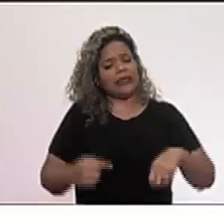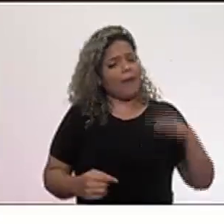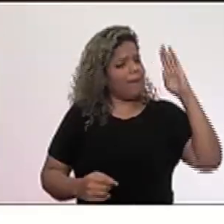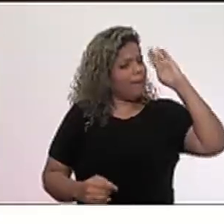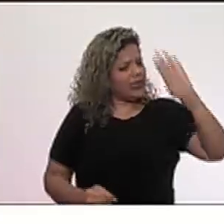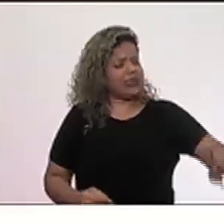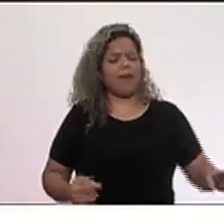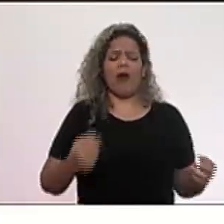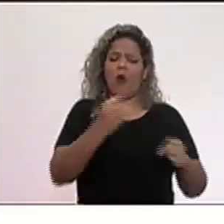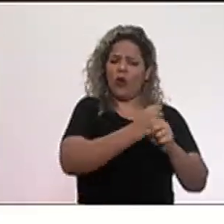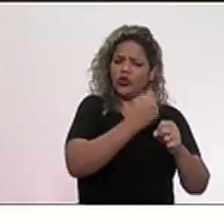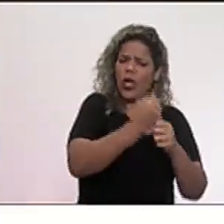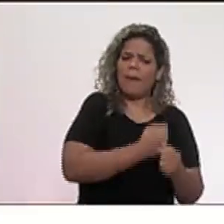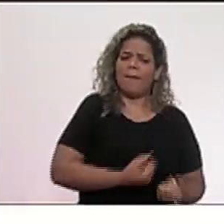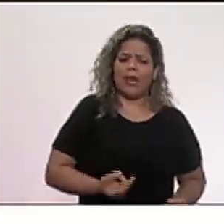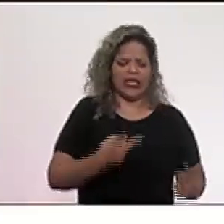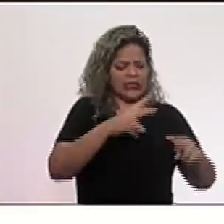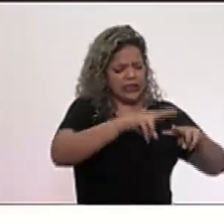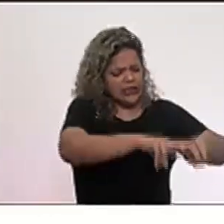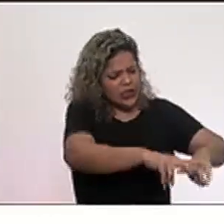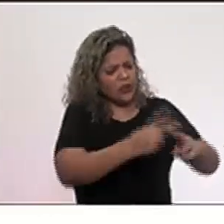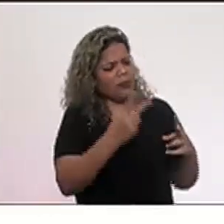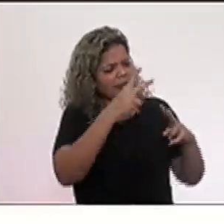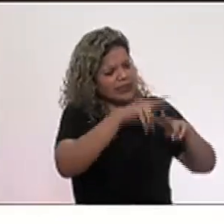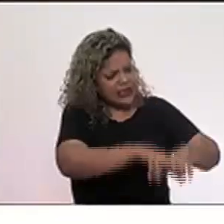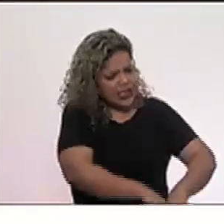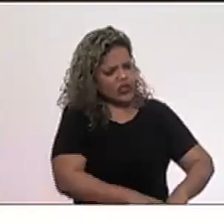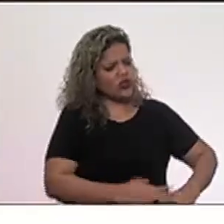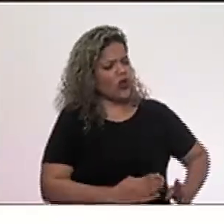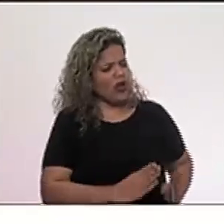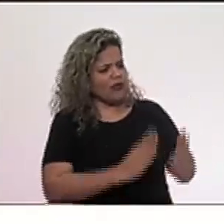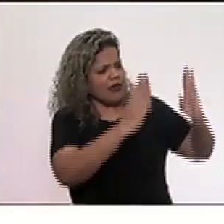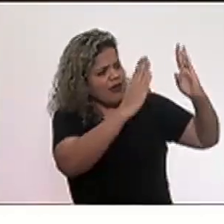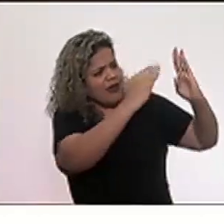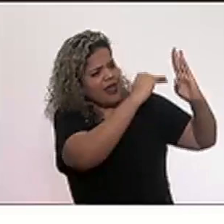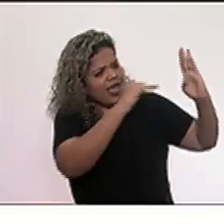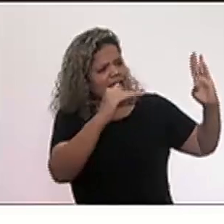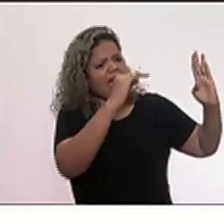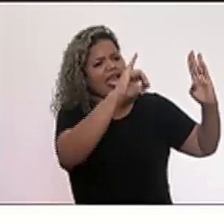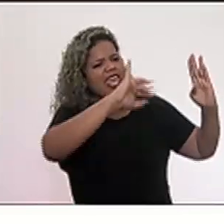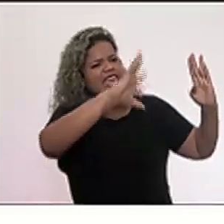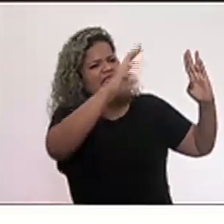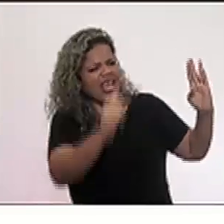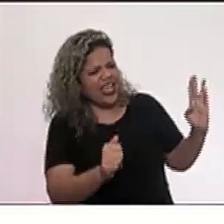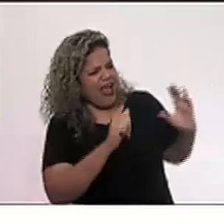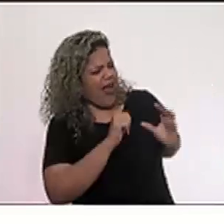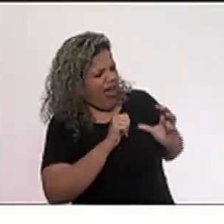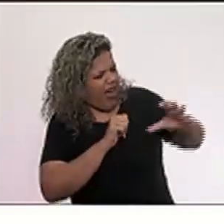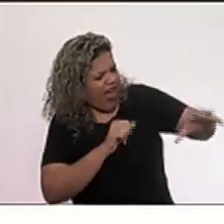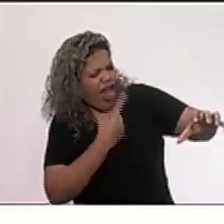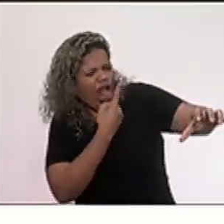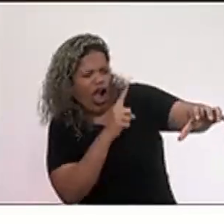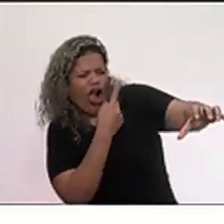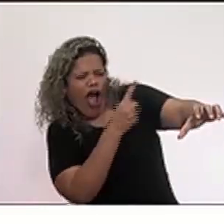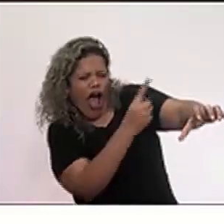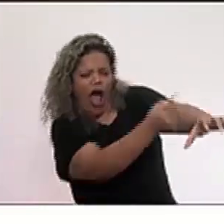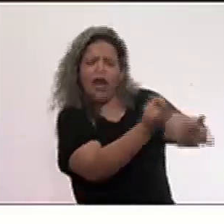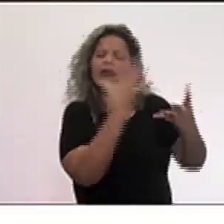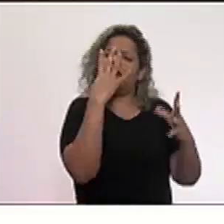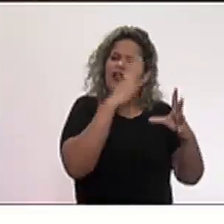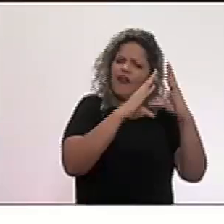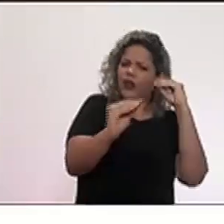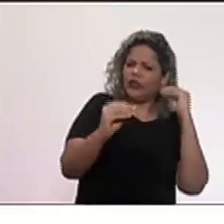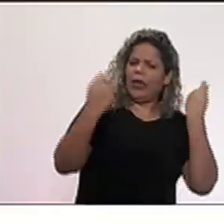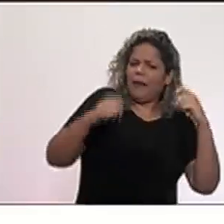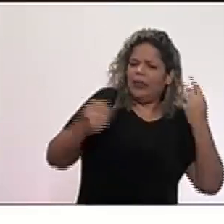construir presídios verticais, vamos construir um presídio numa ilha bem distante, para que esses marginais, para fugirem, tenham